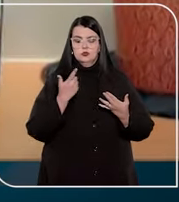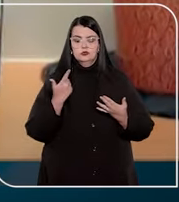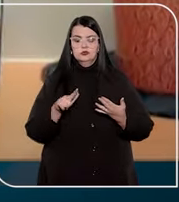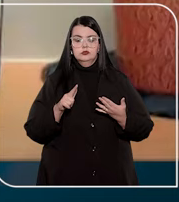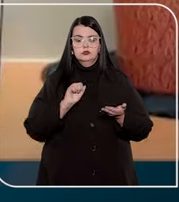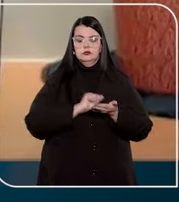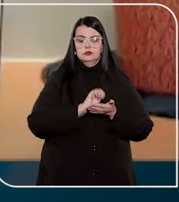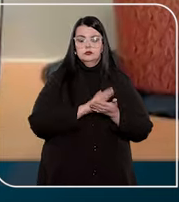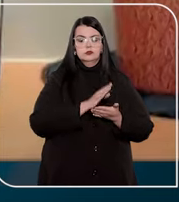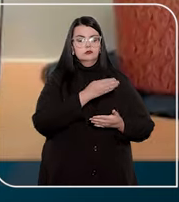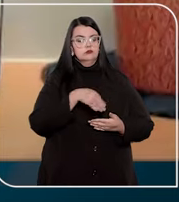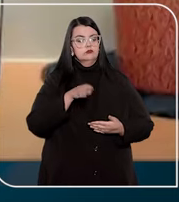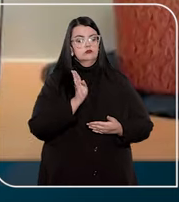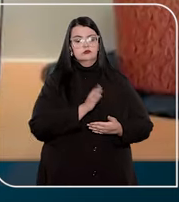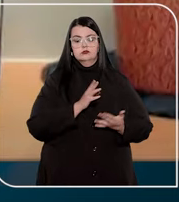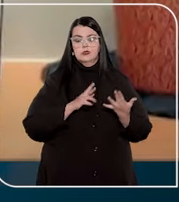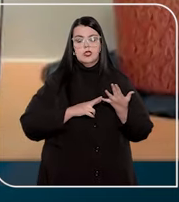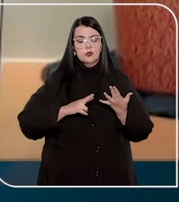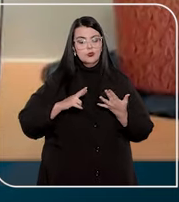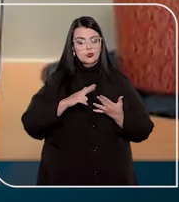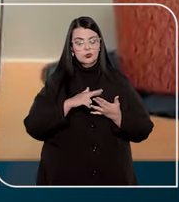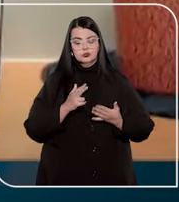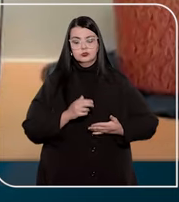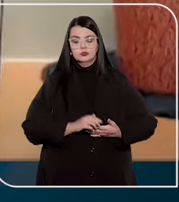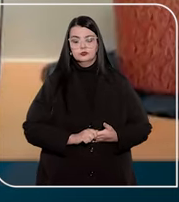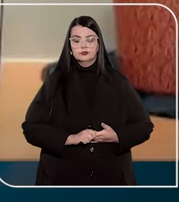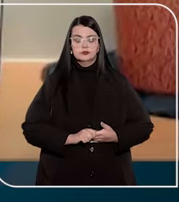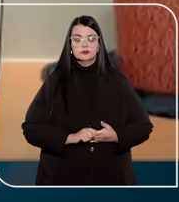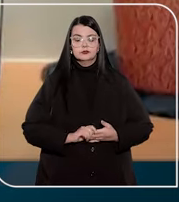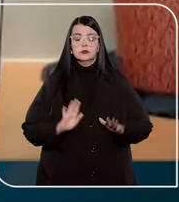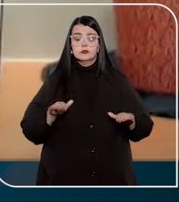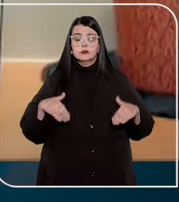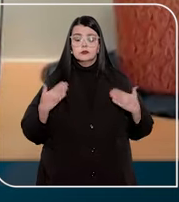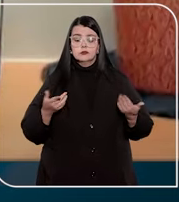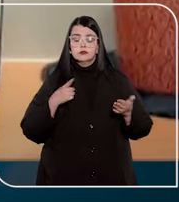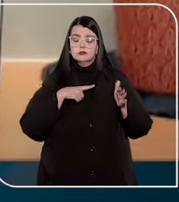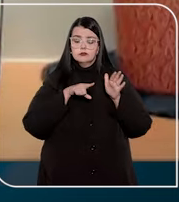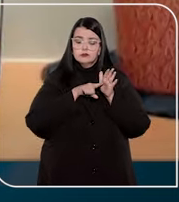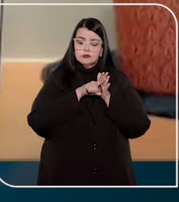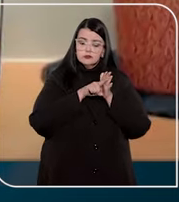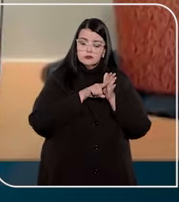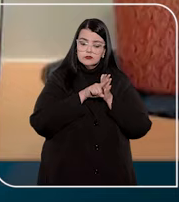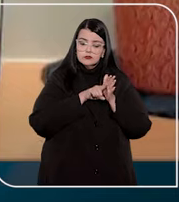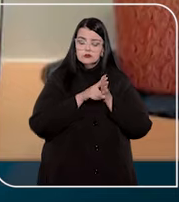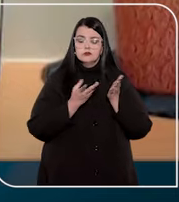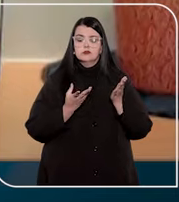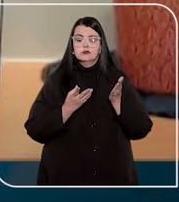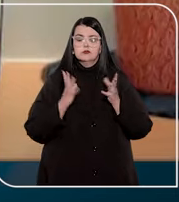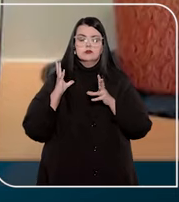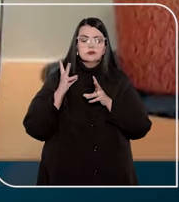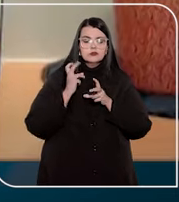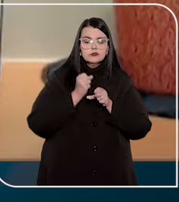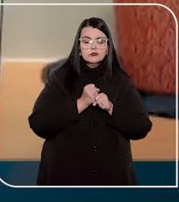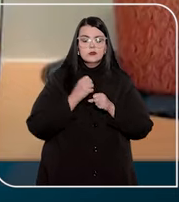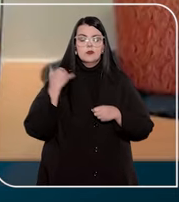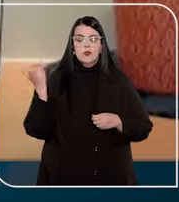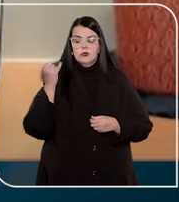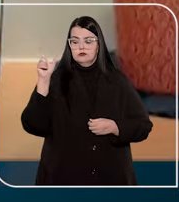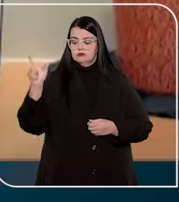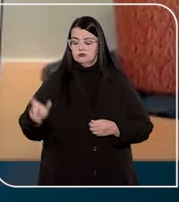para negar provimento ao recurso. E contra essa decisão, então, é importante a parte que se